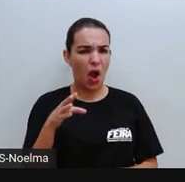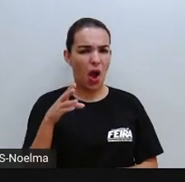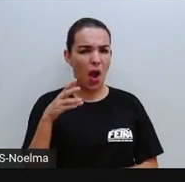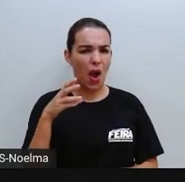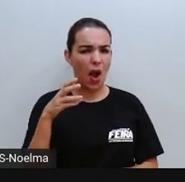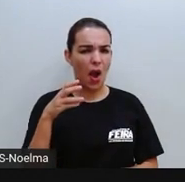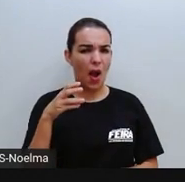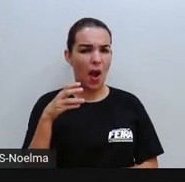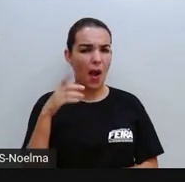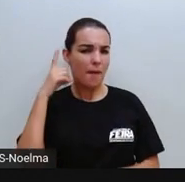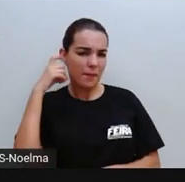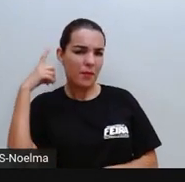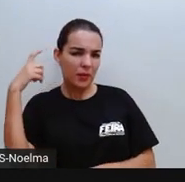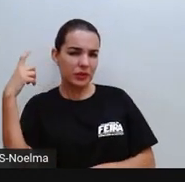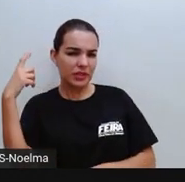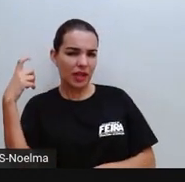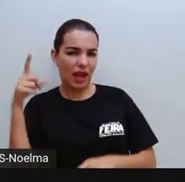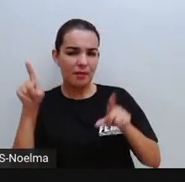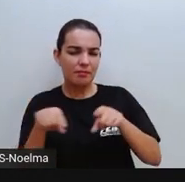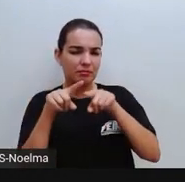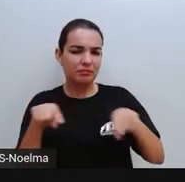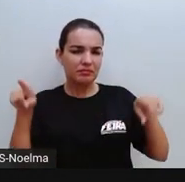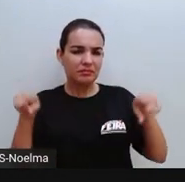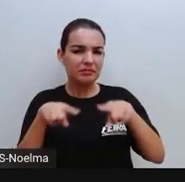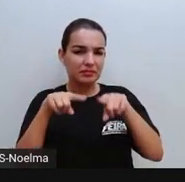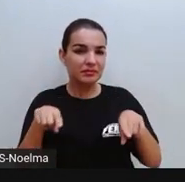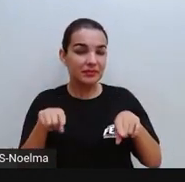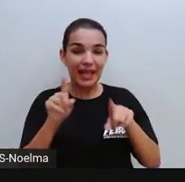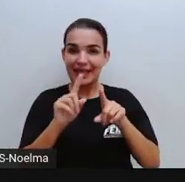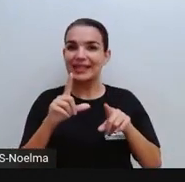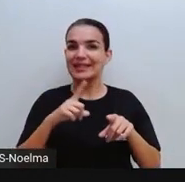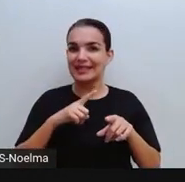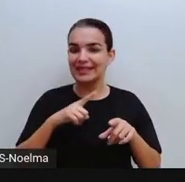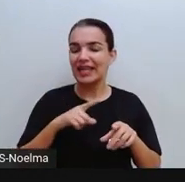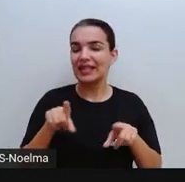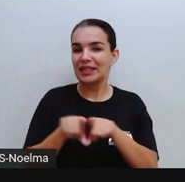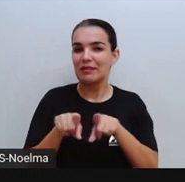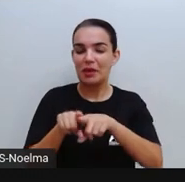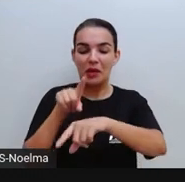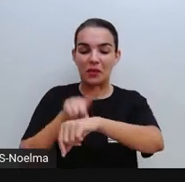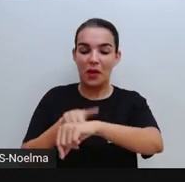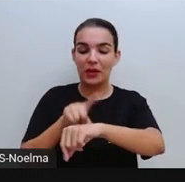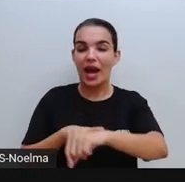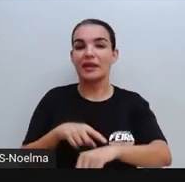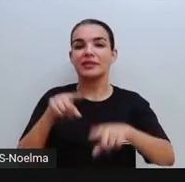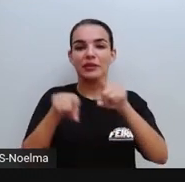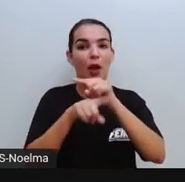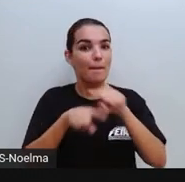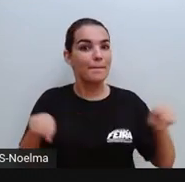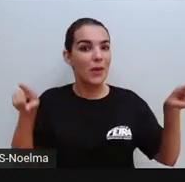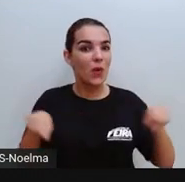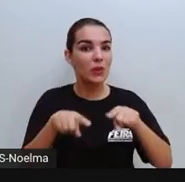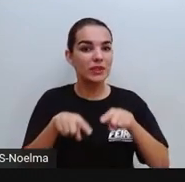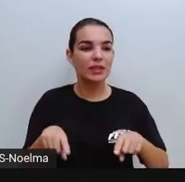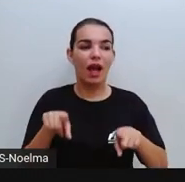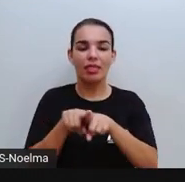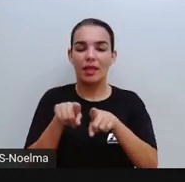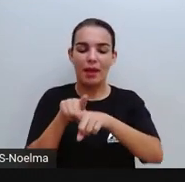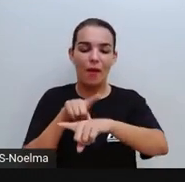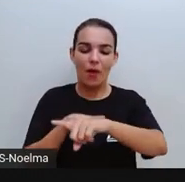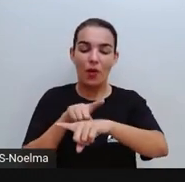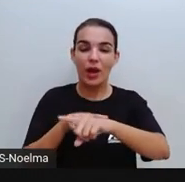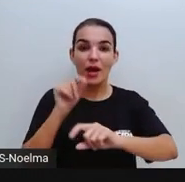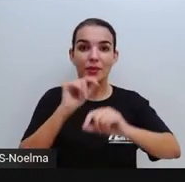rádio né que ele tem um horário né de transmitir música e o horário de transmitir notícia então a função